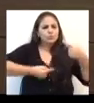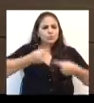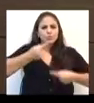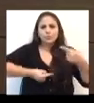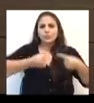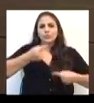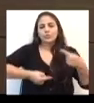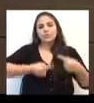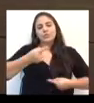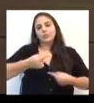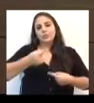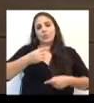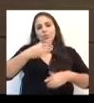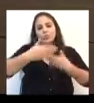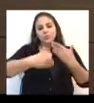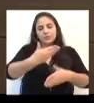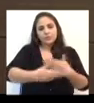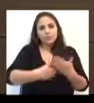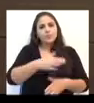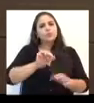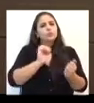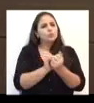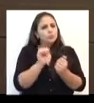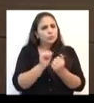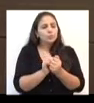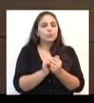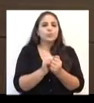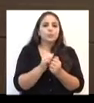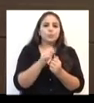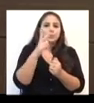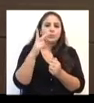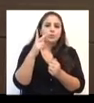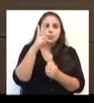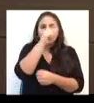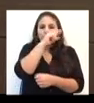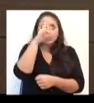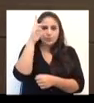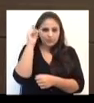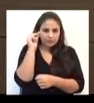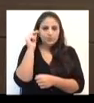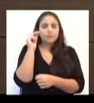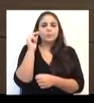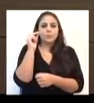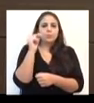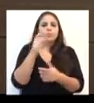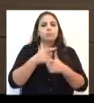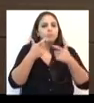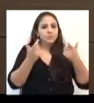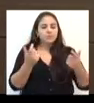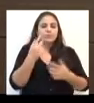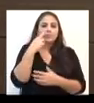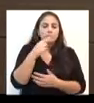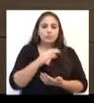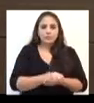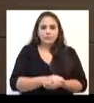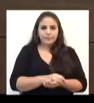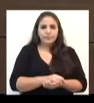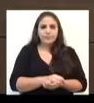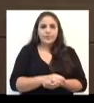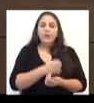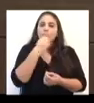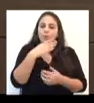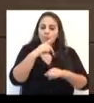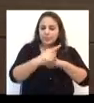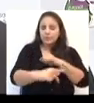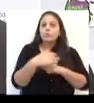o desenvolvimento com o poder público, com as demais entidades, com bastante grandeza e altivez. Isso é bom para Passo